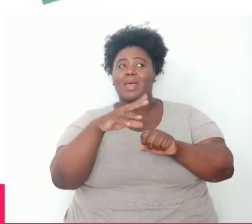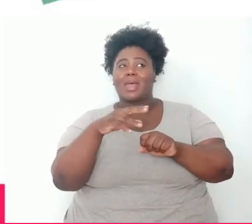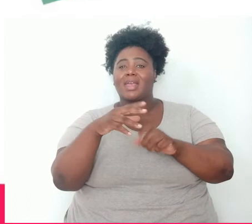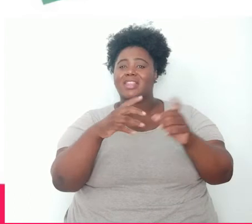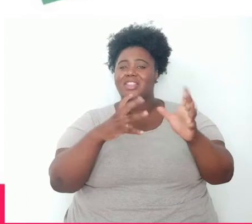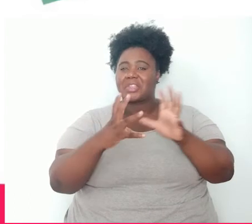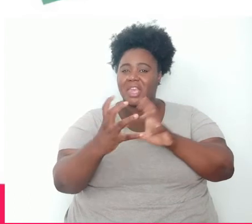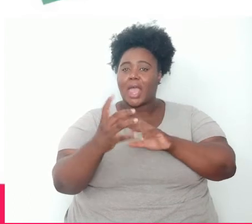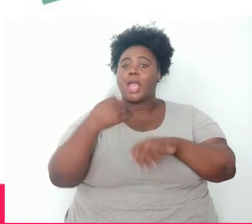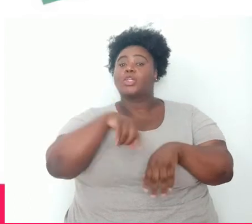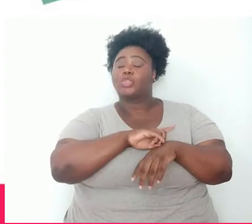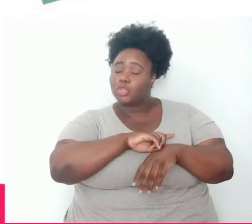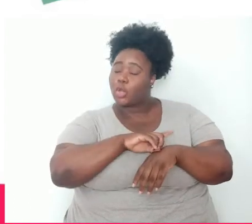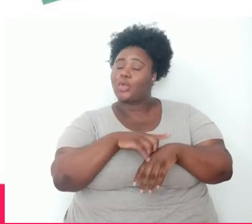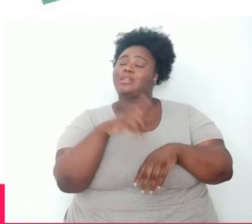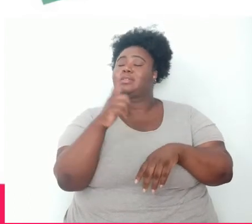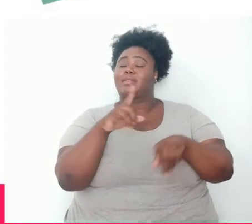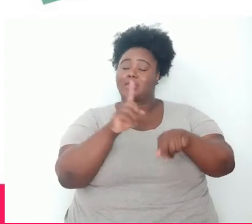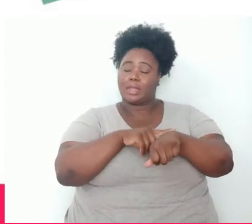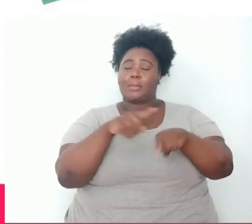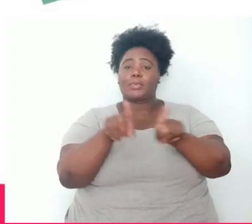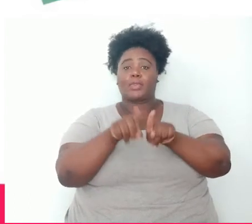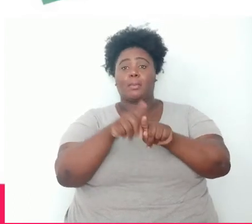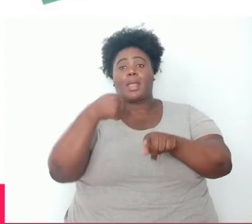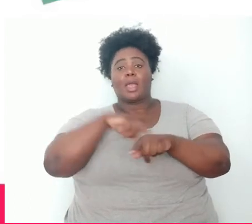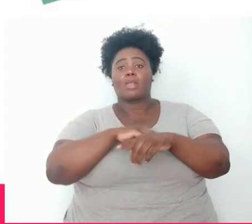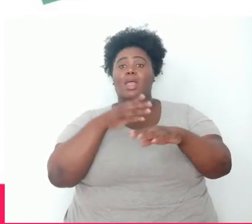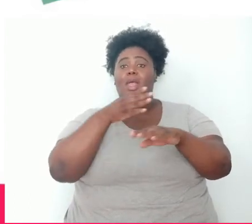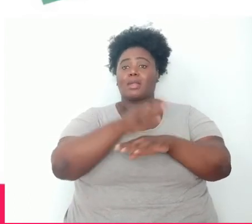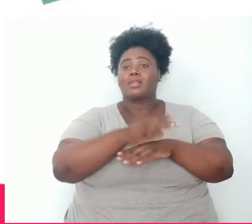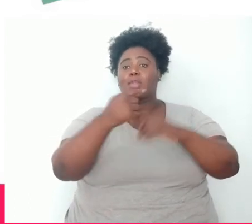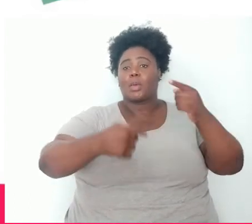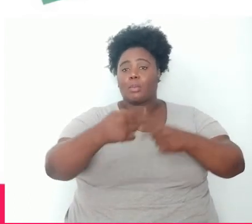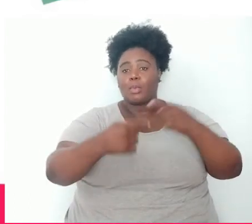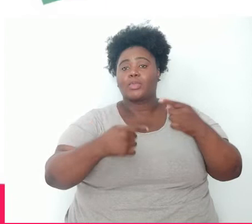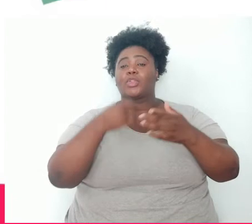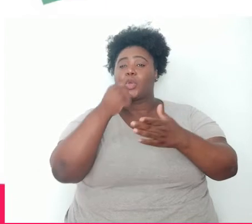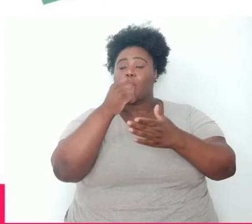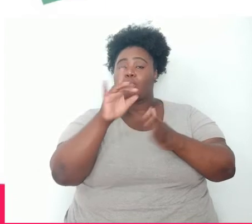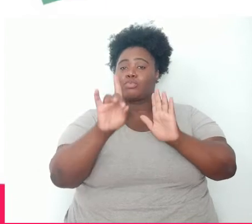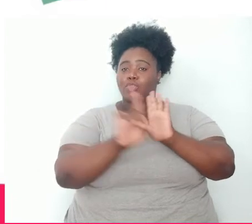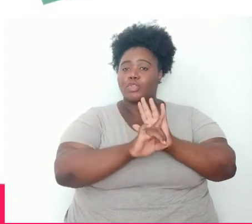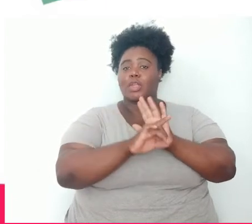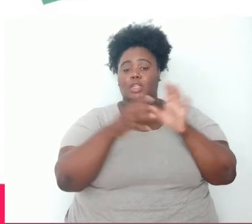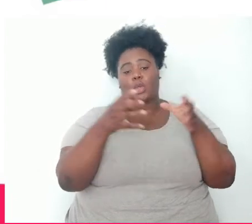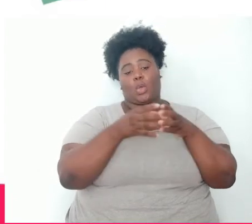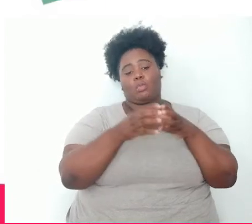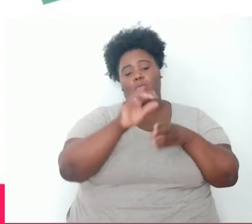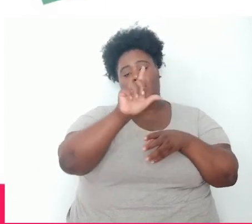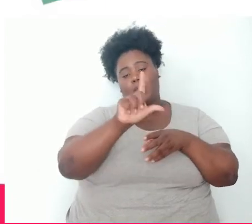nós estamos atravessando políticas por direitos para a comunidade LGBTQIA+,